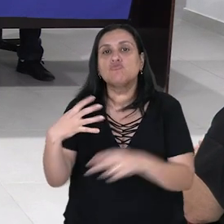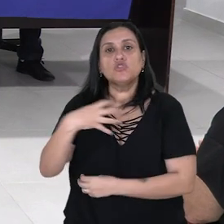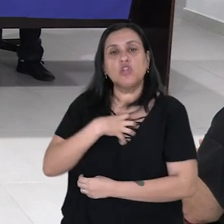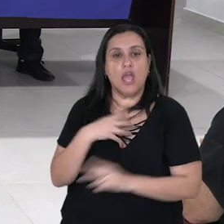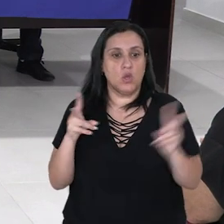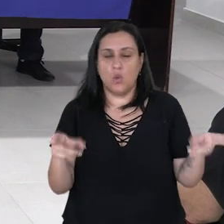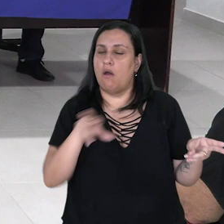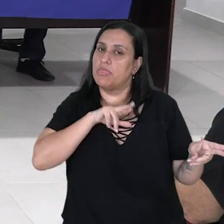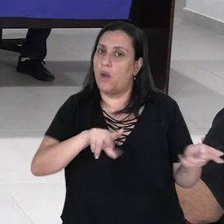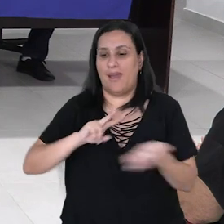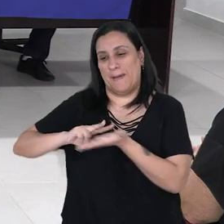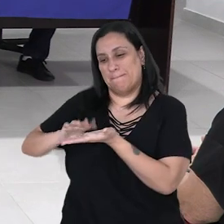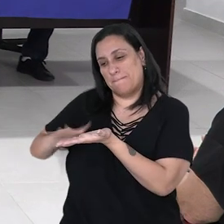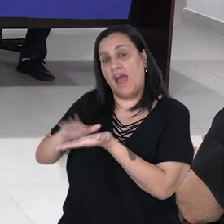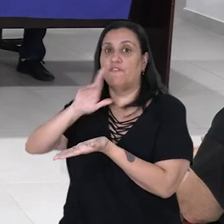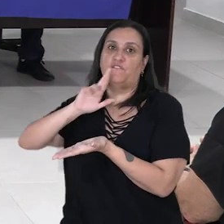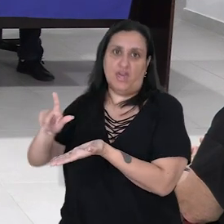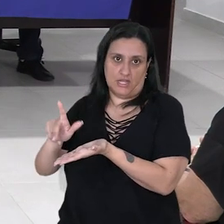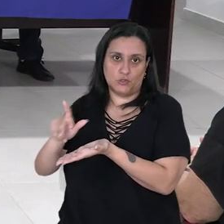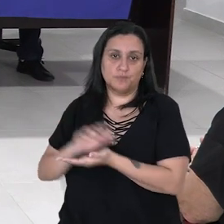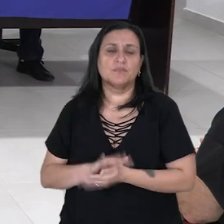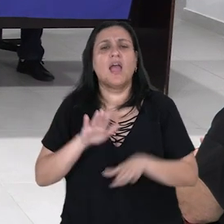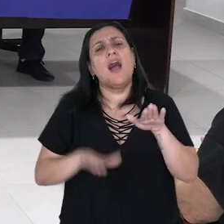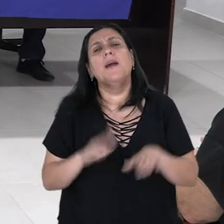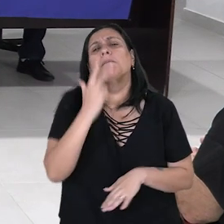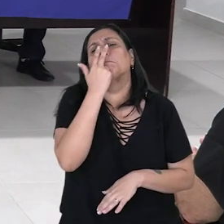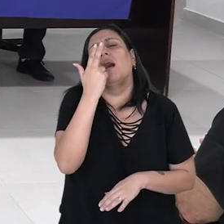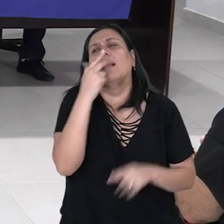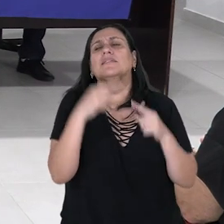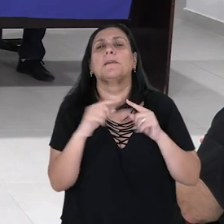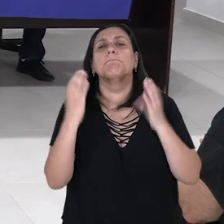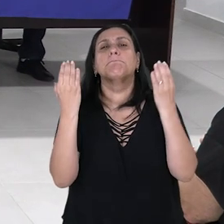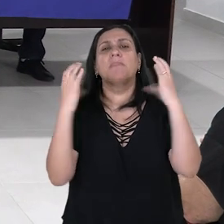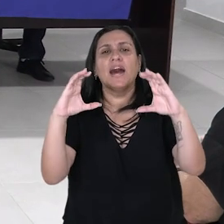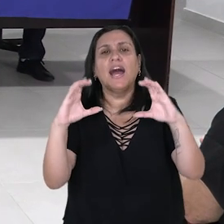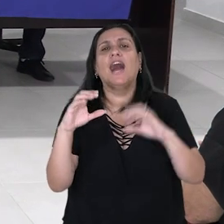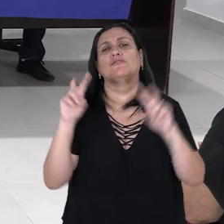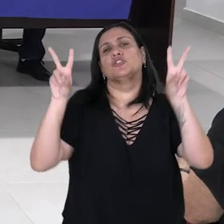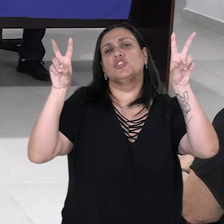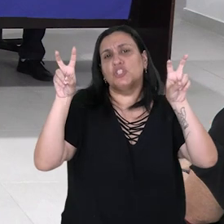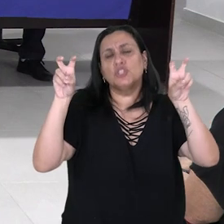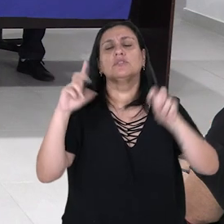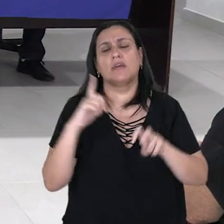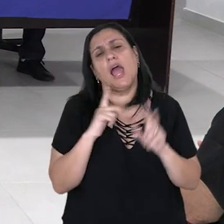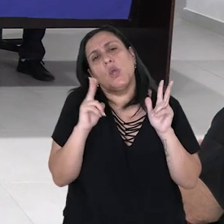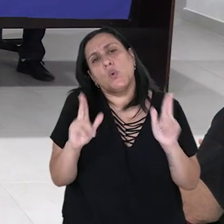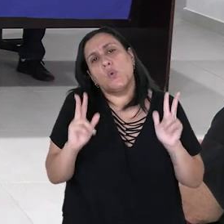que em Braille. Claro que algumas coisas são muito parecidas, parágrafos, títulos,